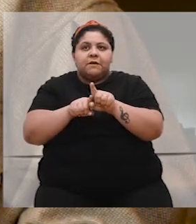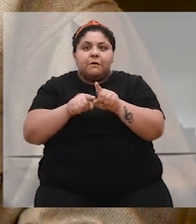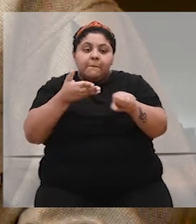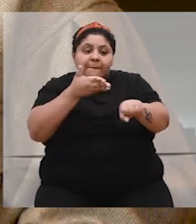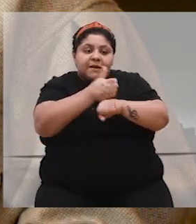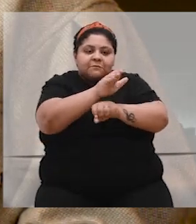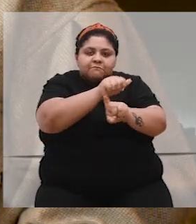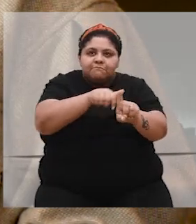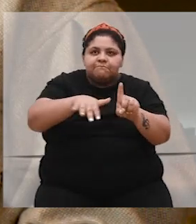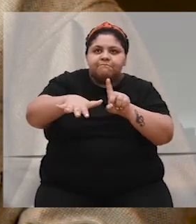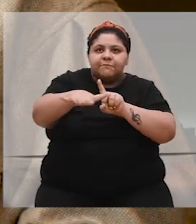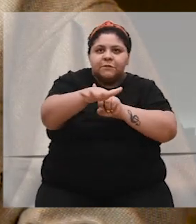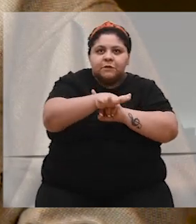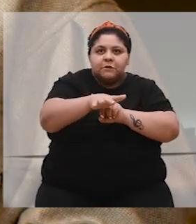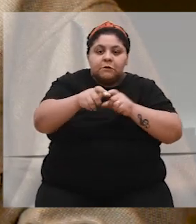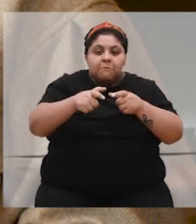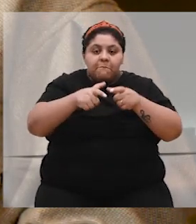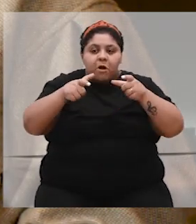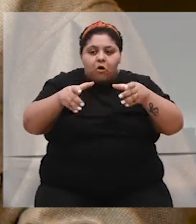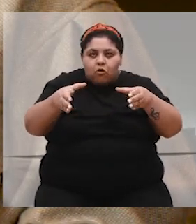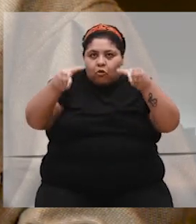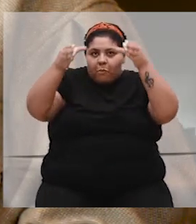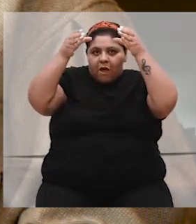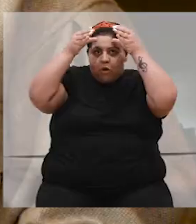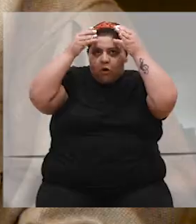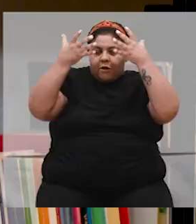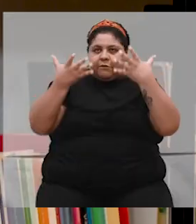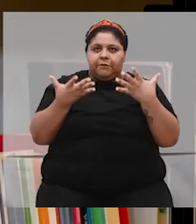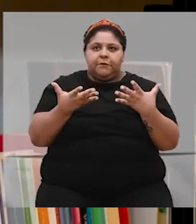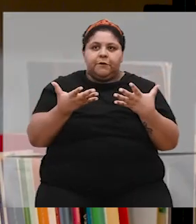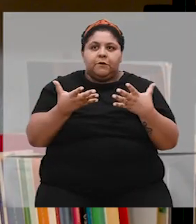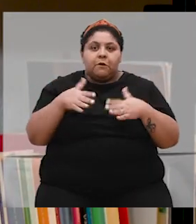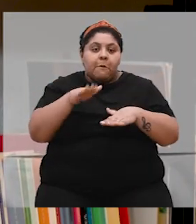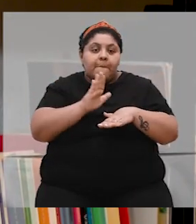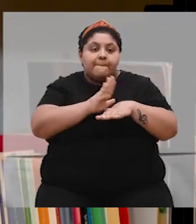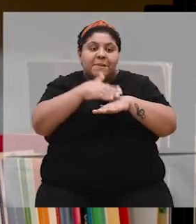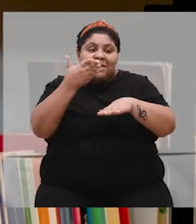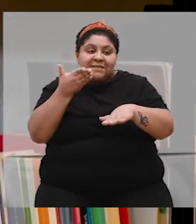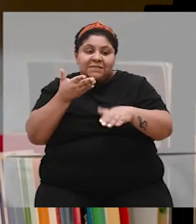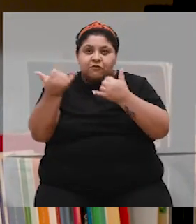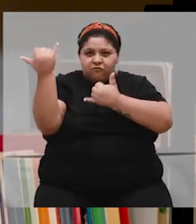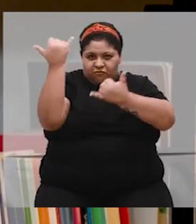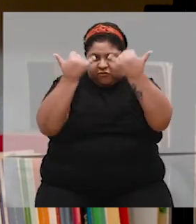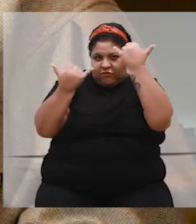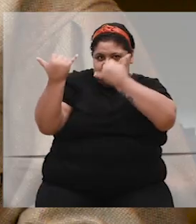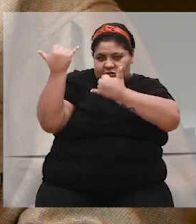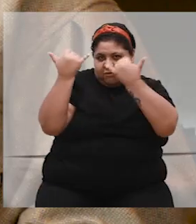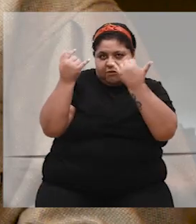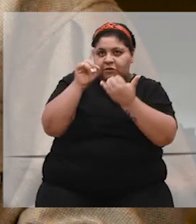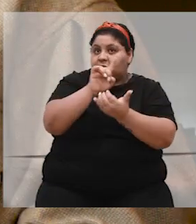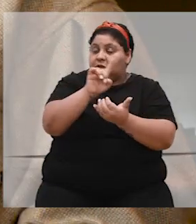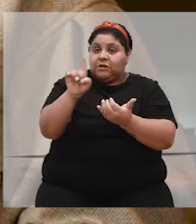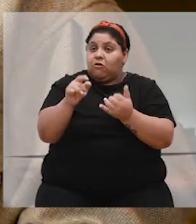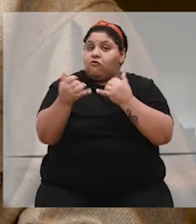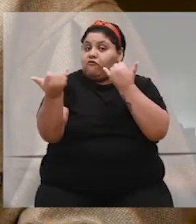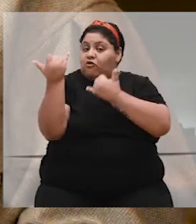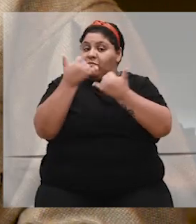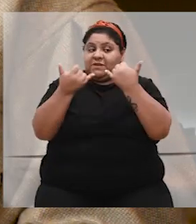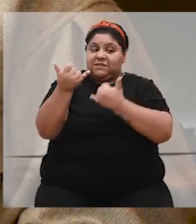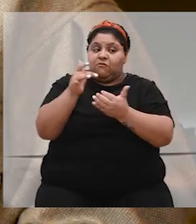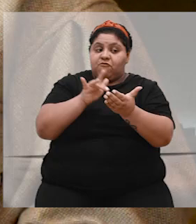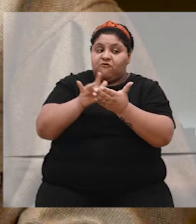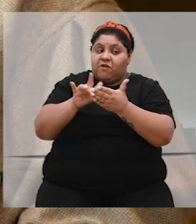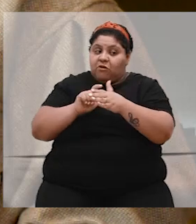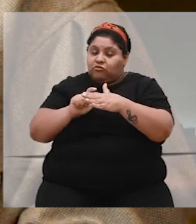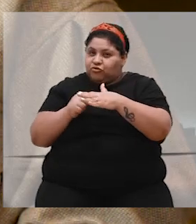sociedade. Quanto maior é o conhecimento que você tem, quanto mais acesso a informações, que não sejam fake news, né? Mas